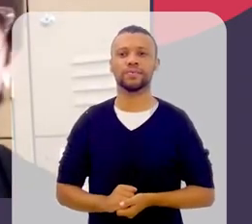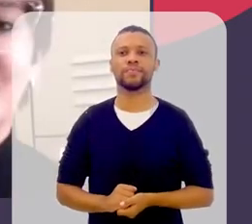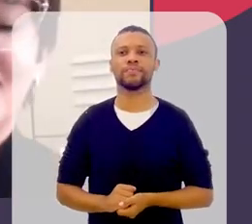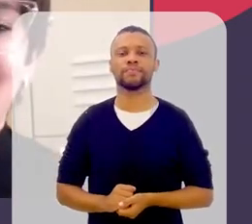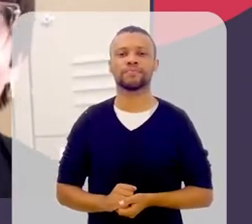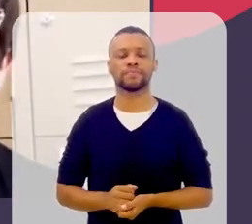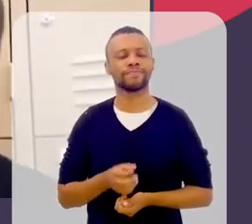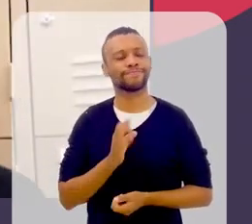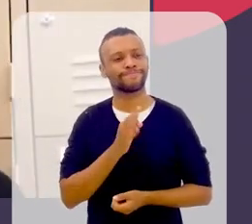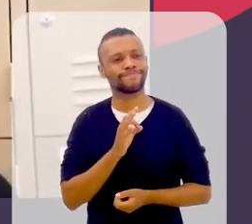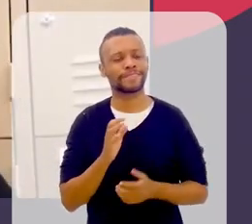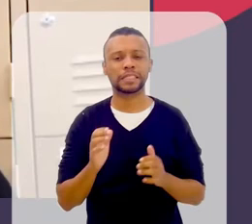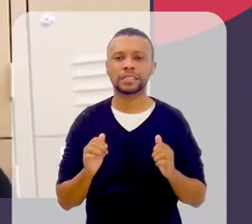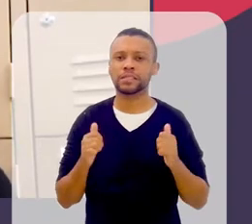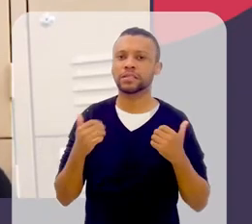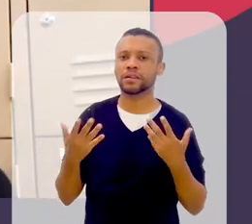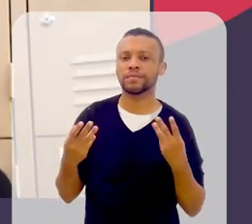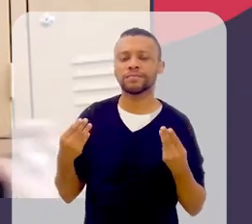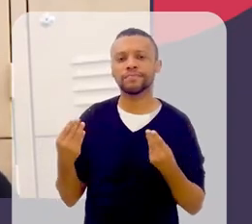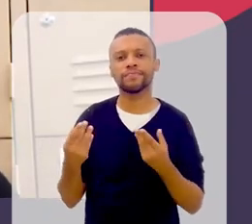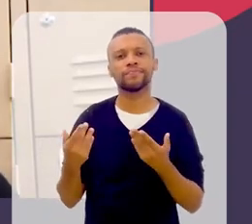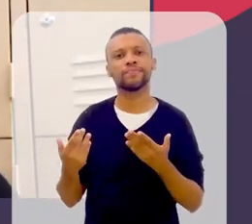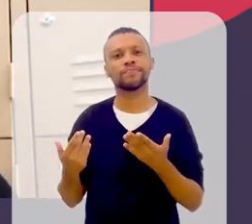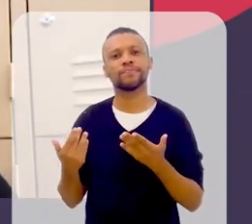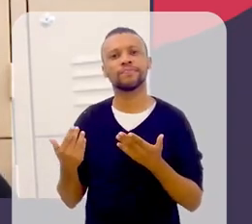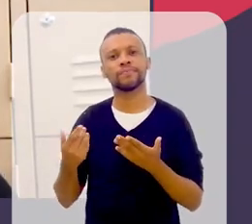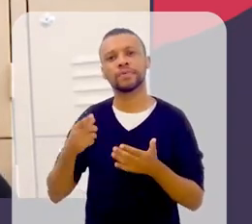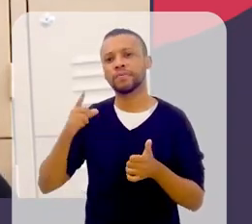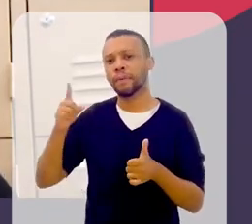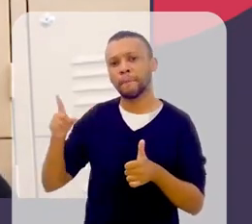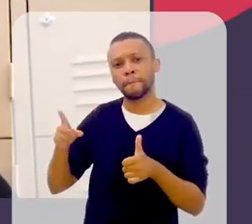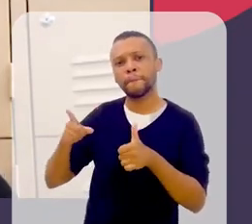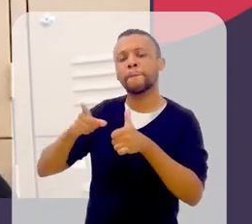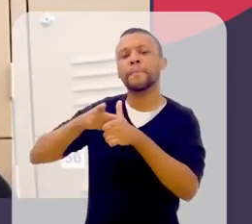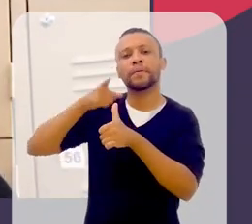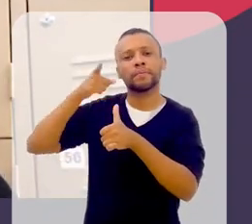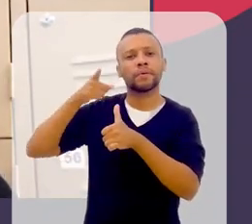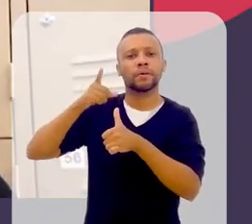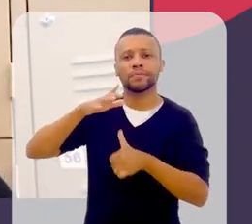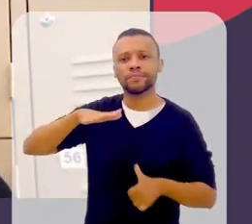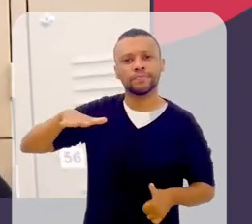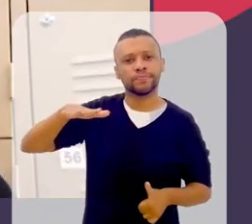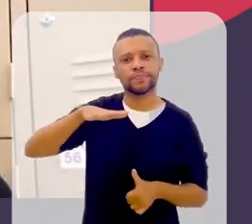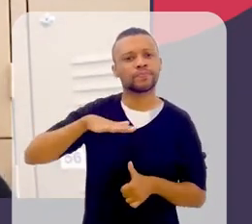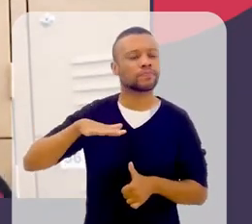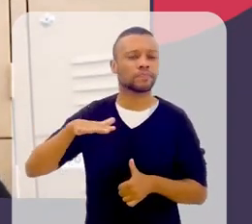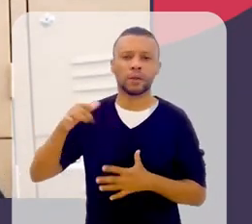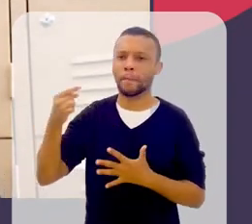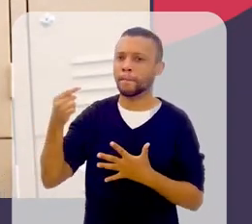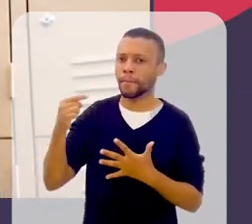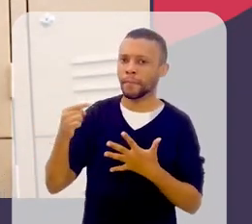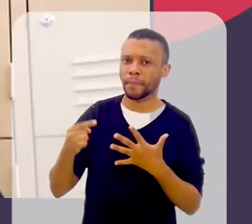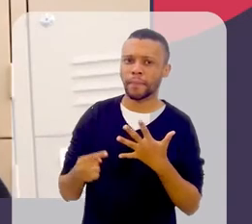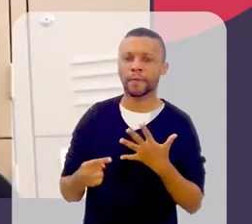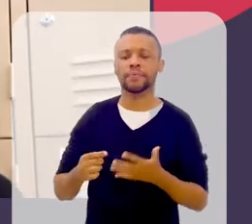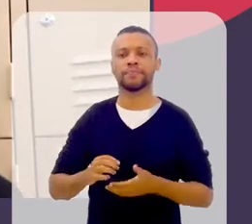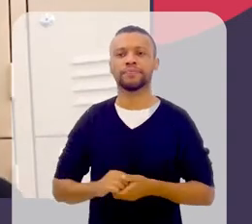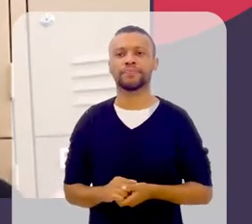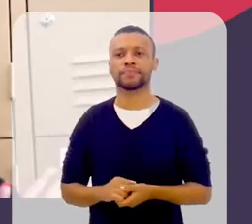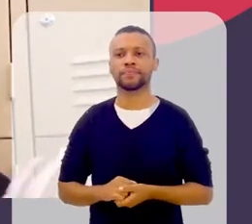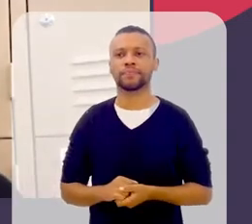Brasil, sabe? Então, eu andei de avião pela primeira vez esse ano. Então, assim.